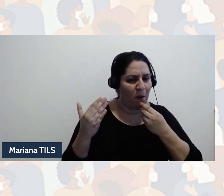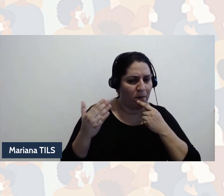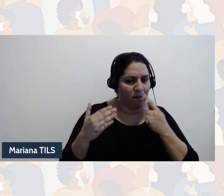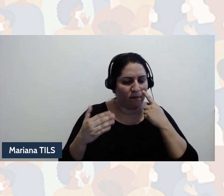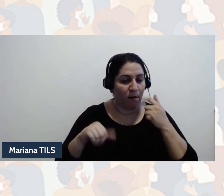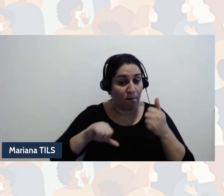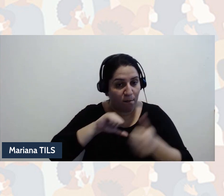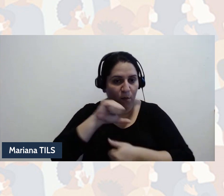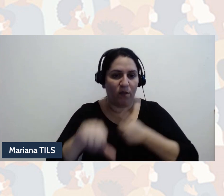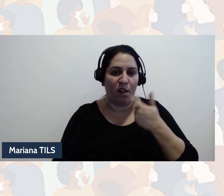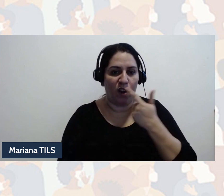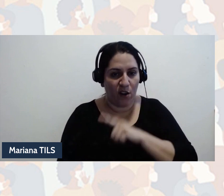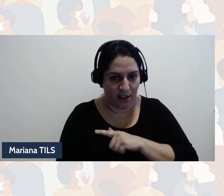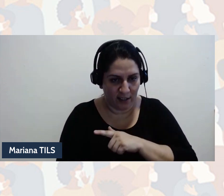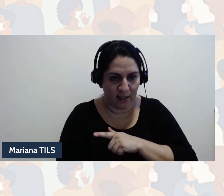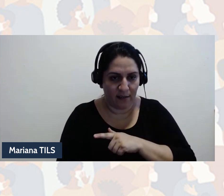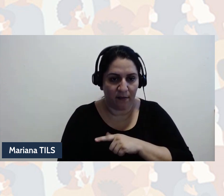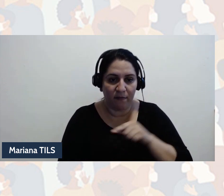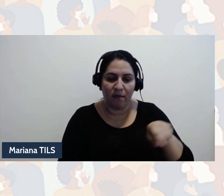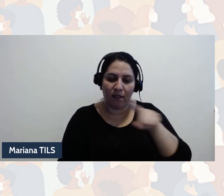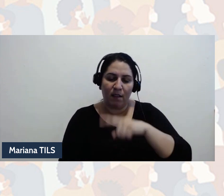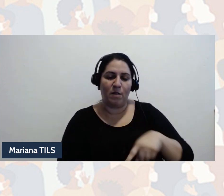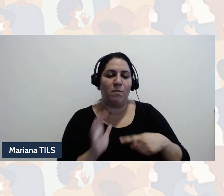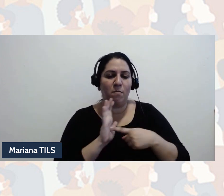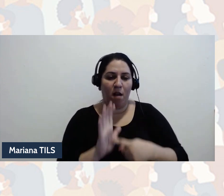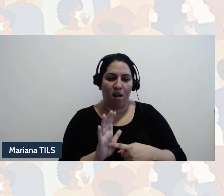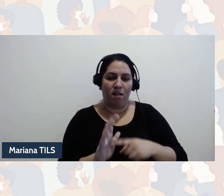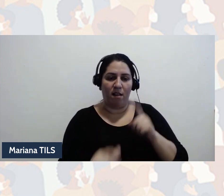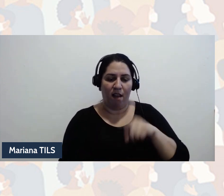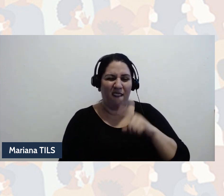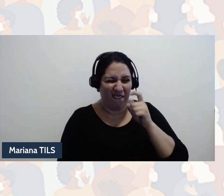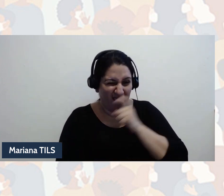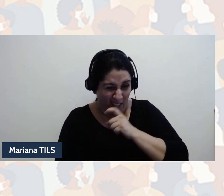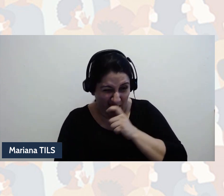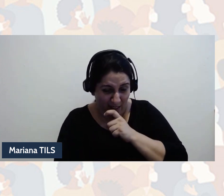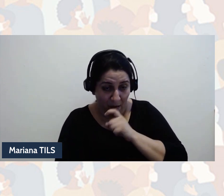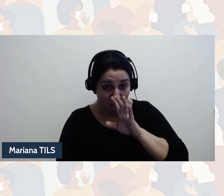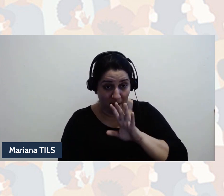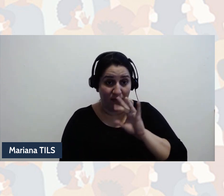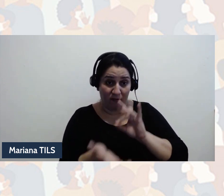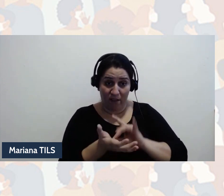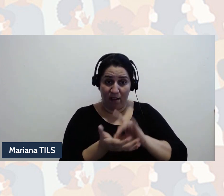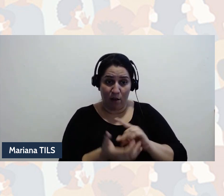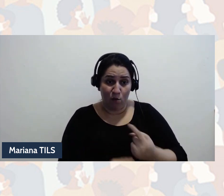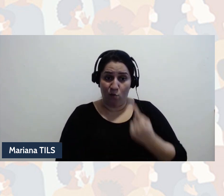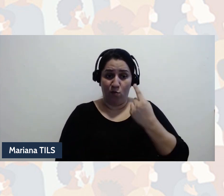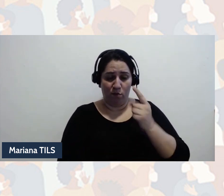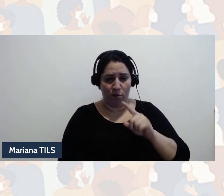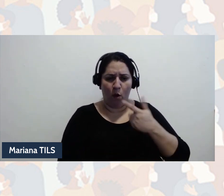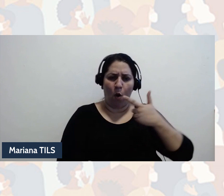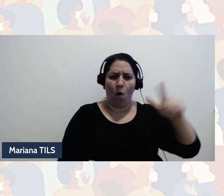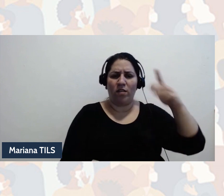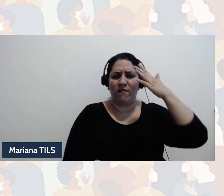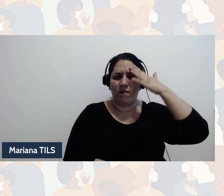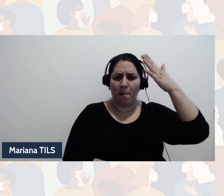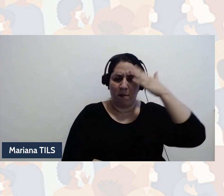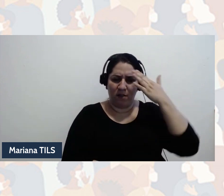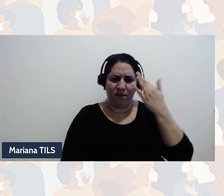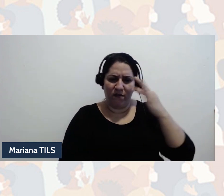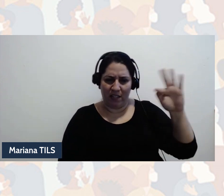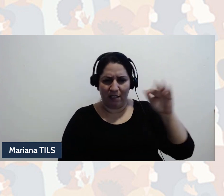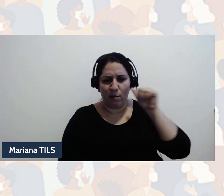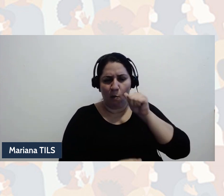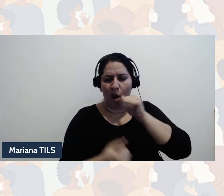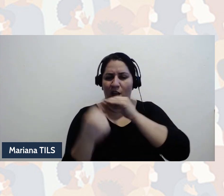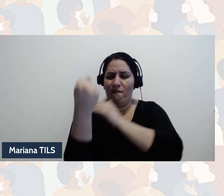mudar. Essa personagem fictícia não está sozinha. Uma importante feminista francesa, Luz Irigaray,